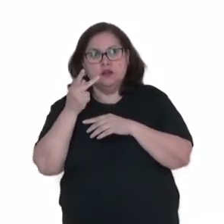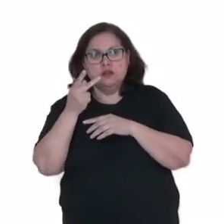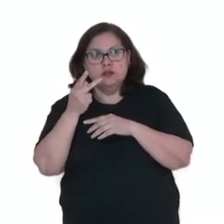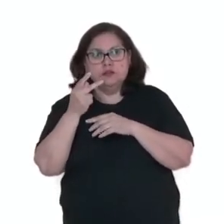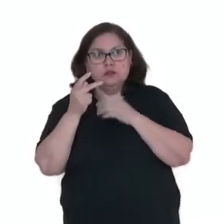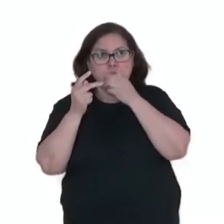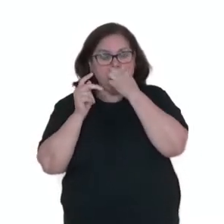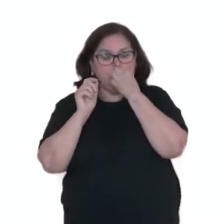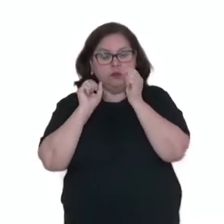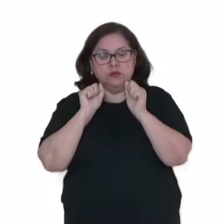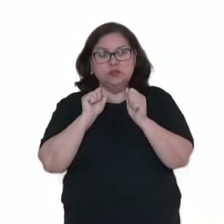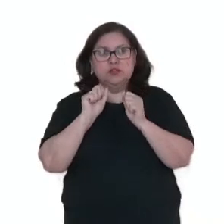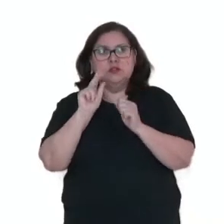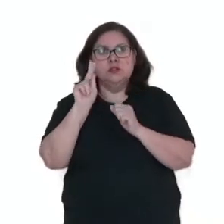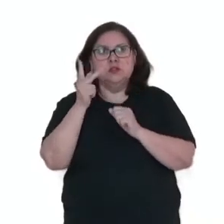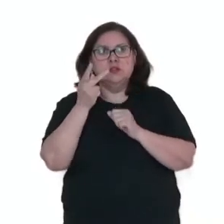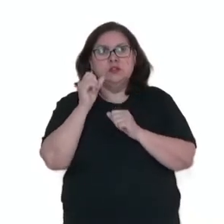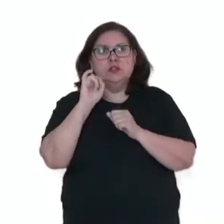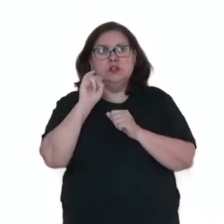o potencial